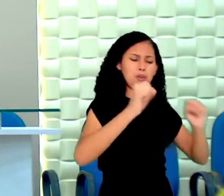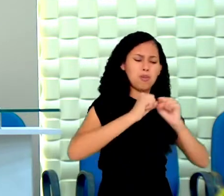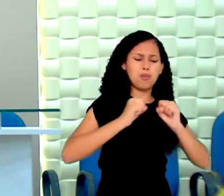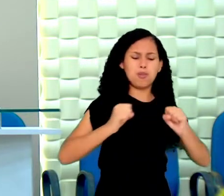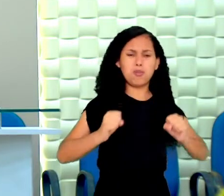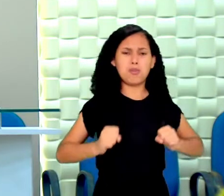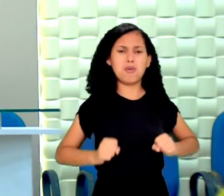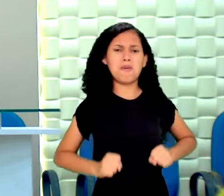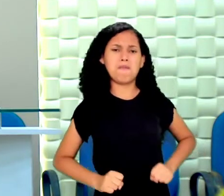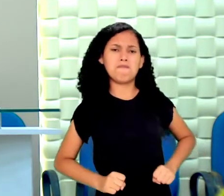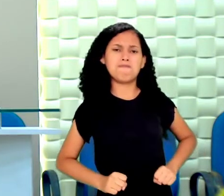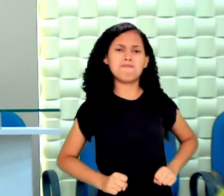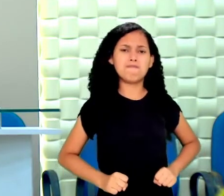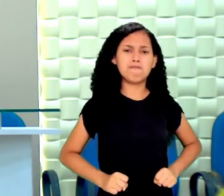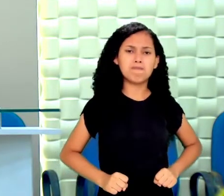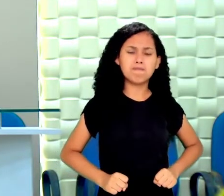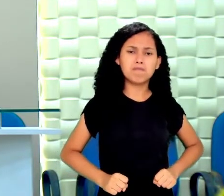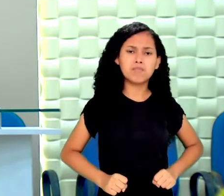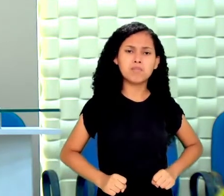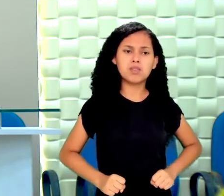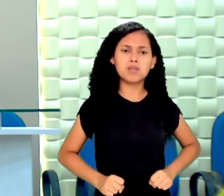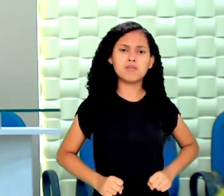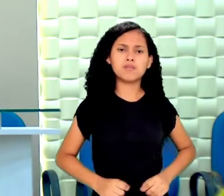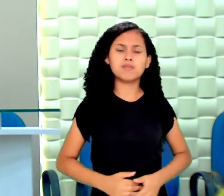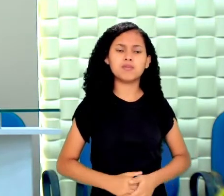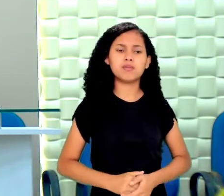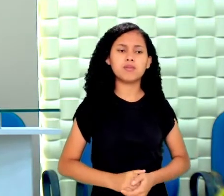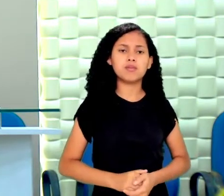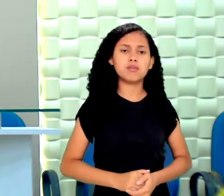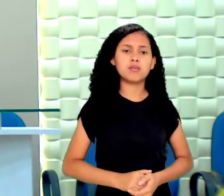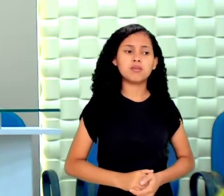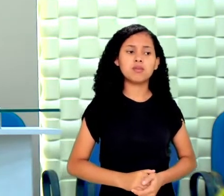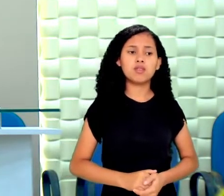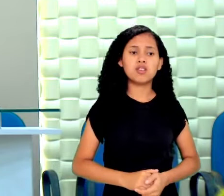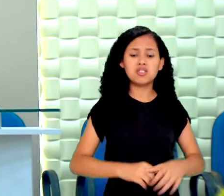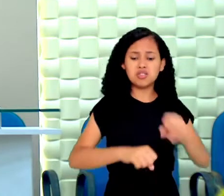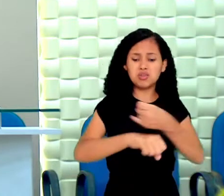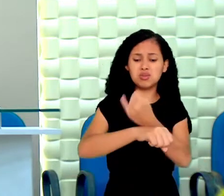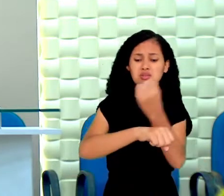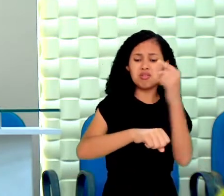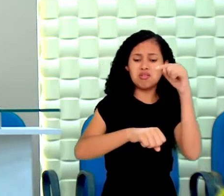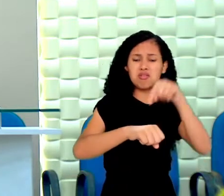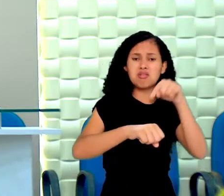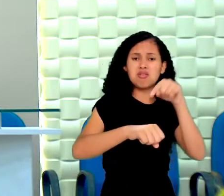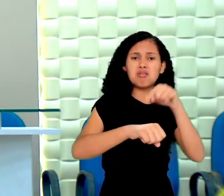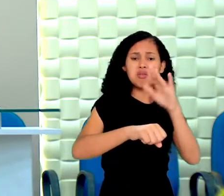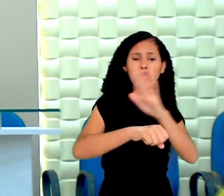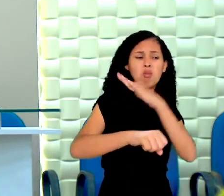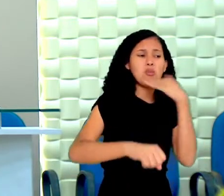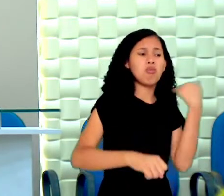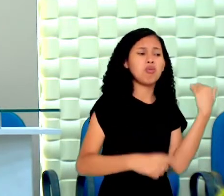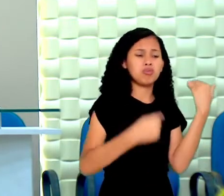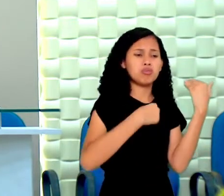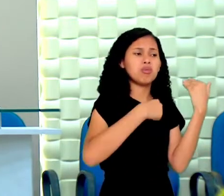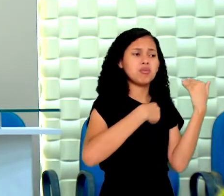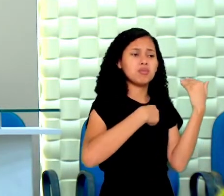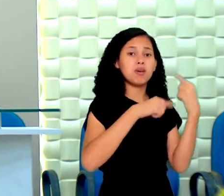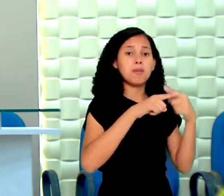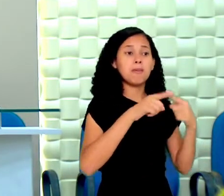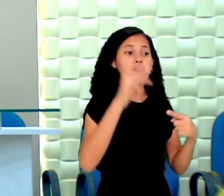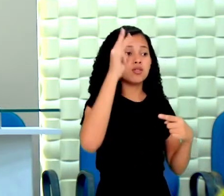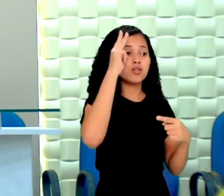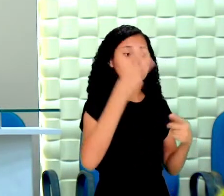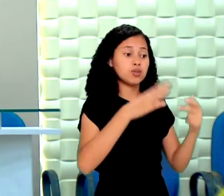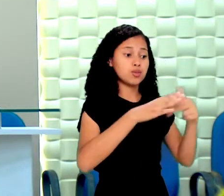na mão dos sacerdotes, dos escribas, ali eu sofra e seja morto, mas ao terceiro dia